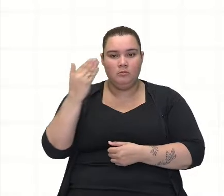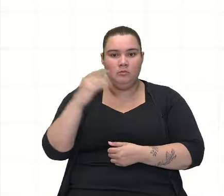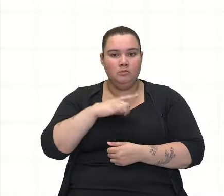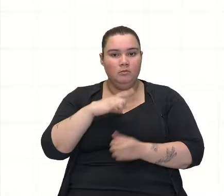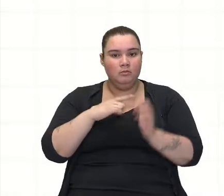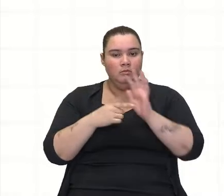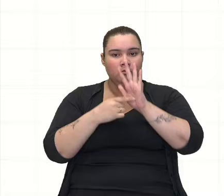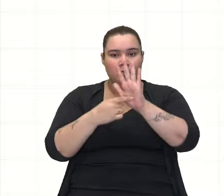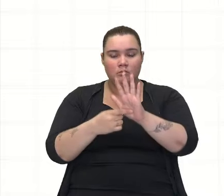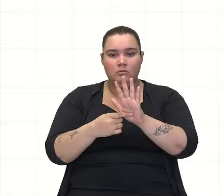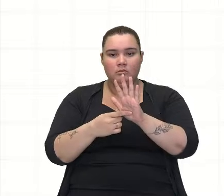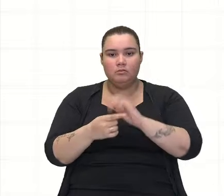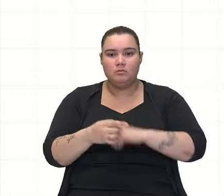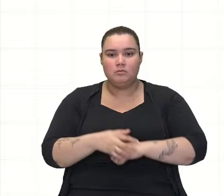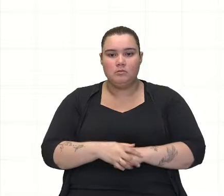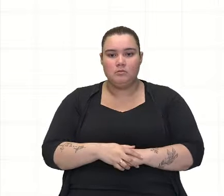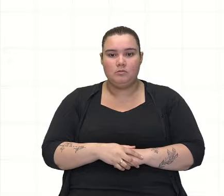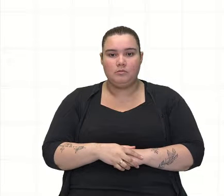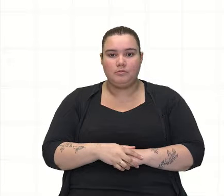aqui, ó.